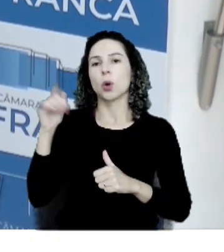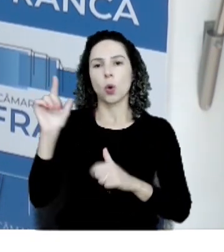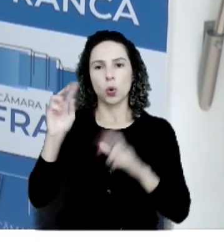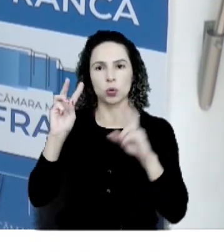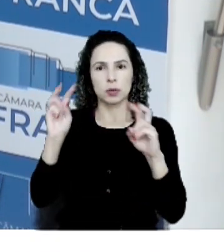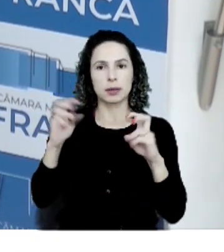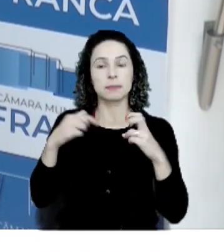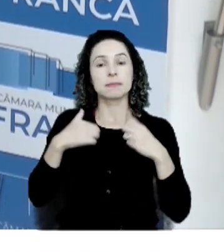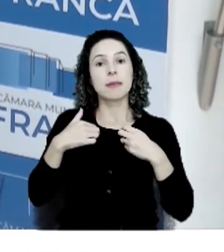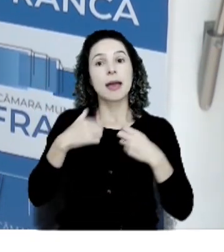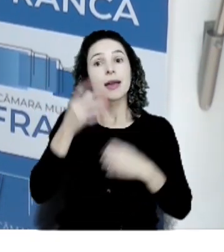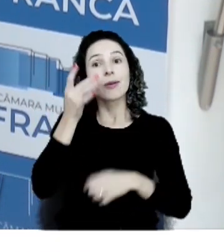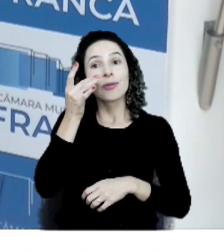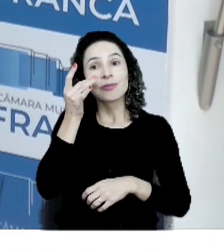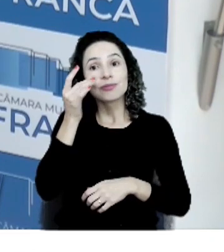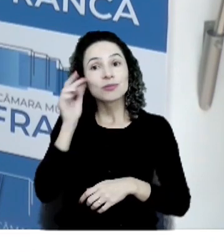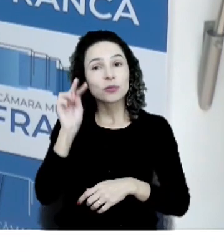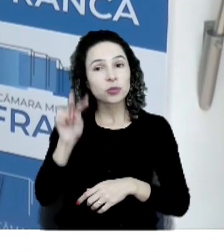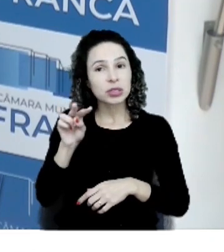eu presenciei,